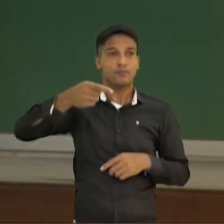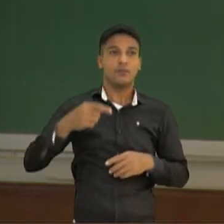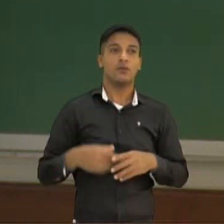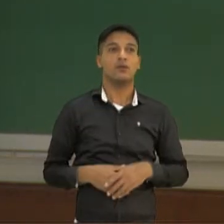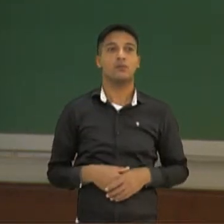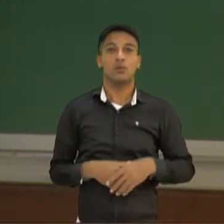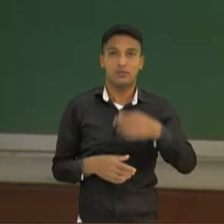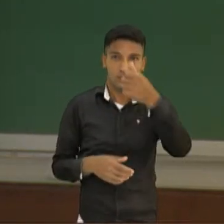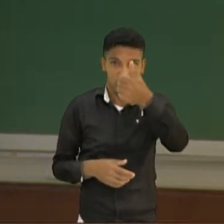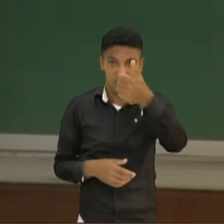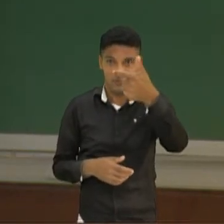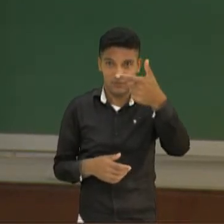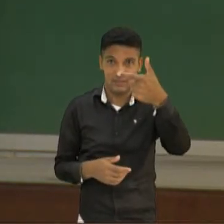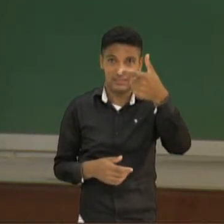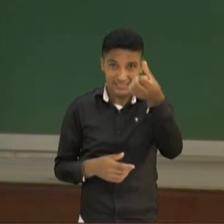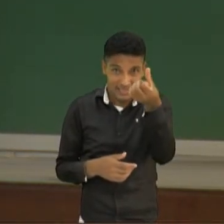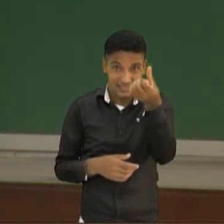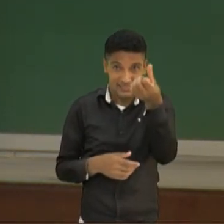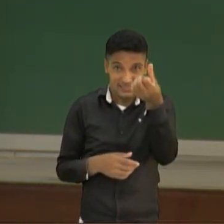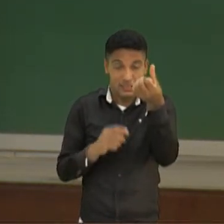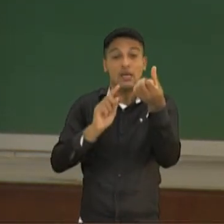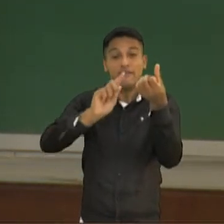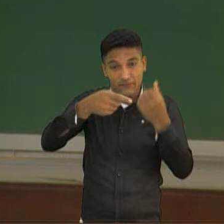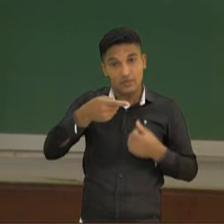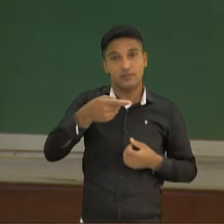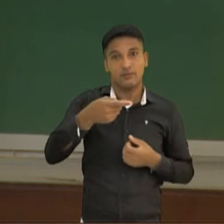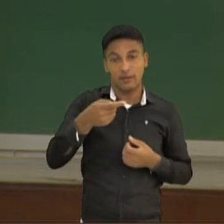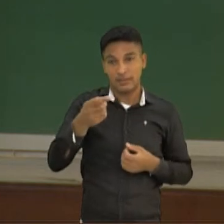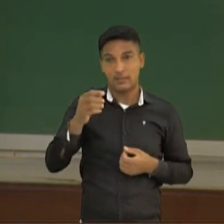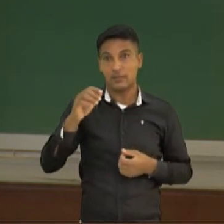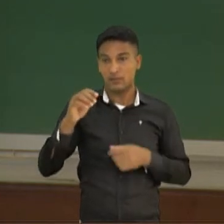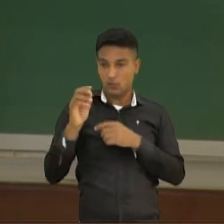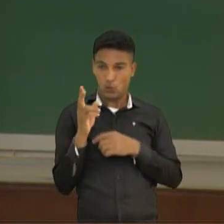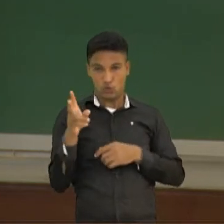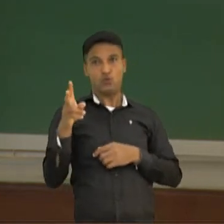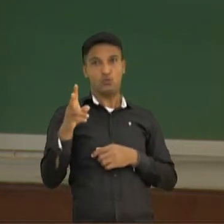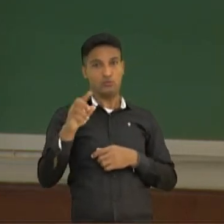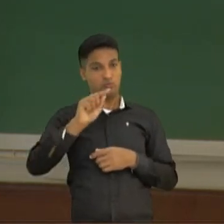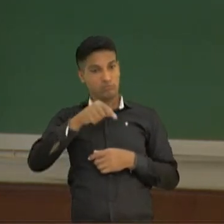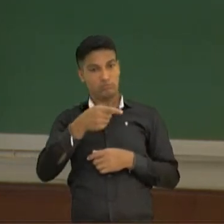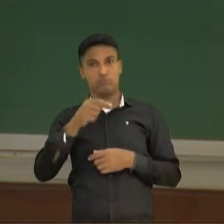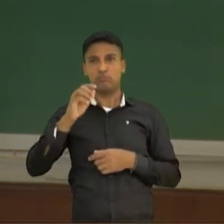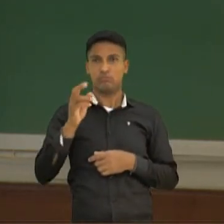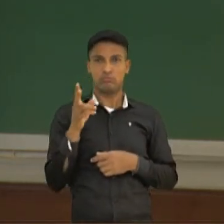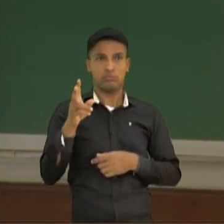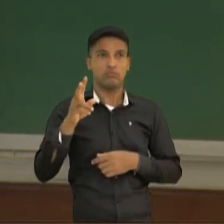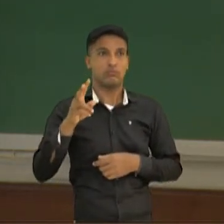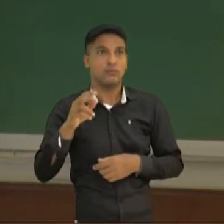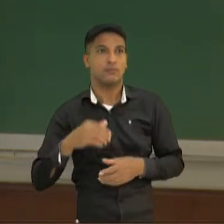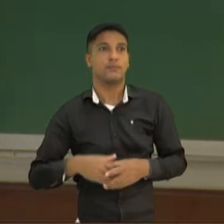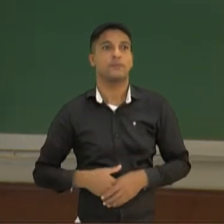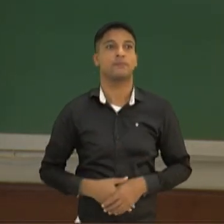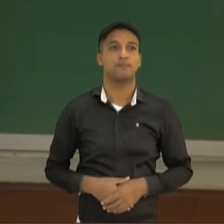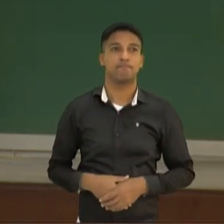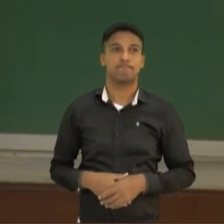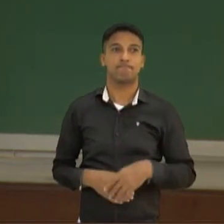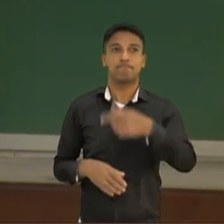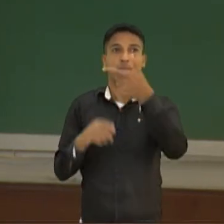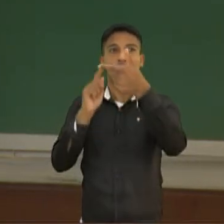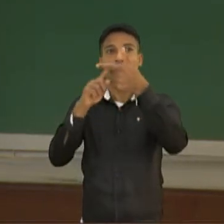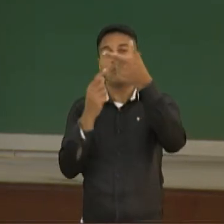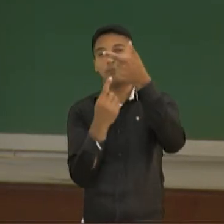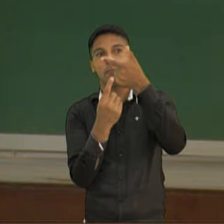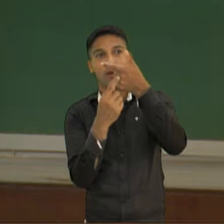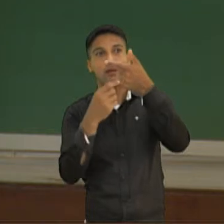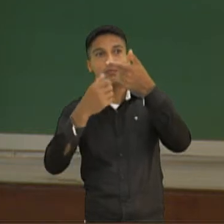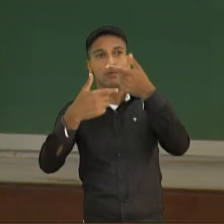a gente está continuando na parte chamada de parte decimal. E o que separa a parte inteira da parte